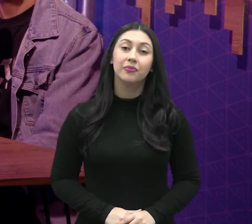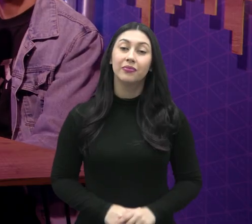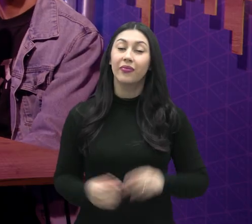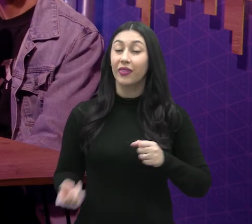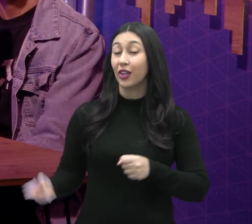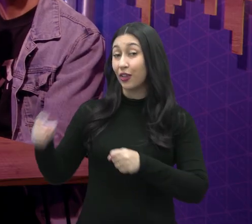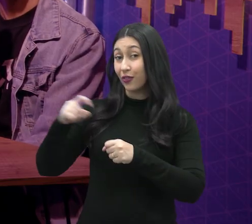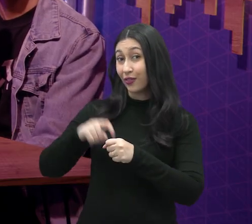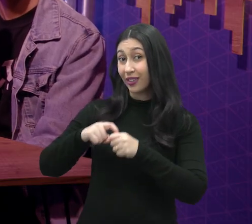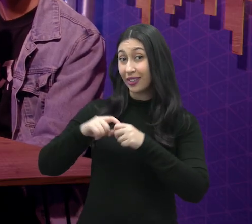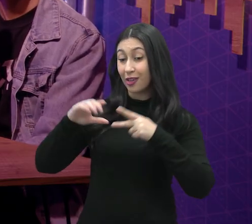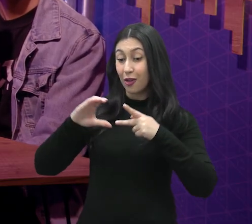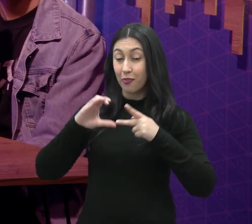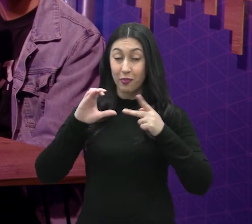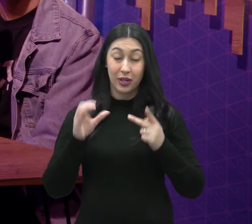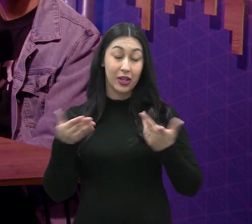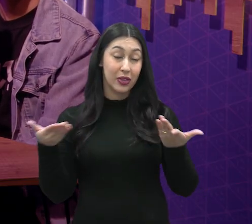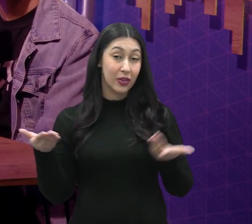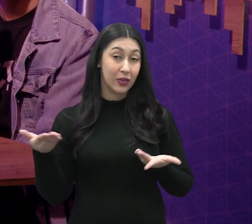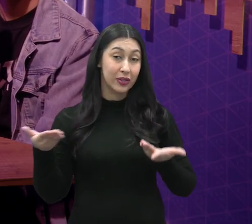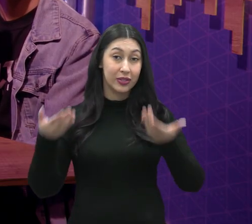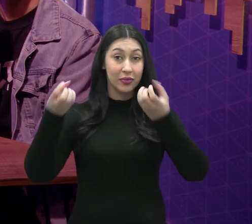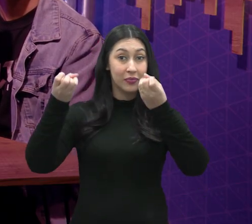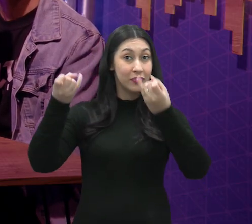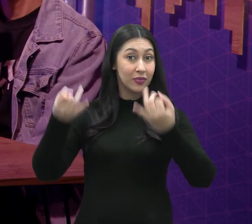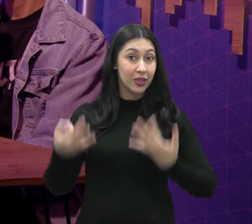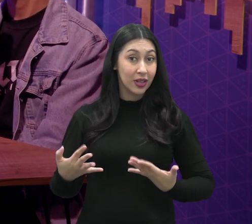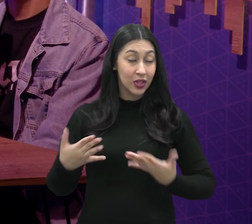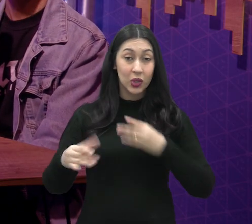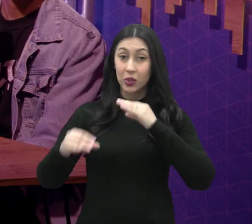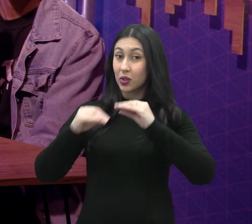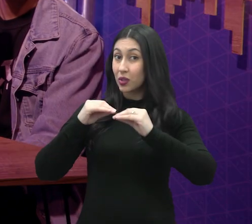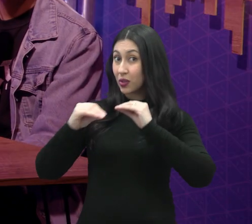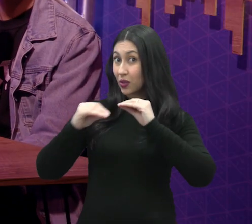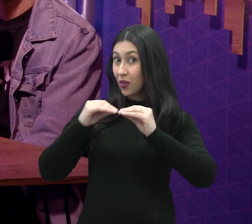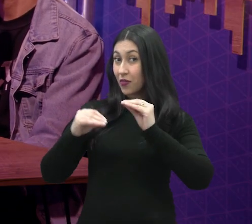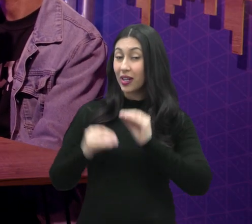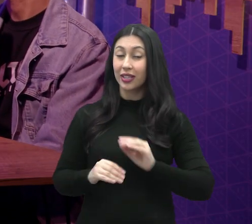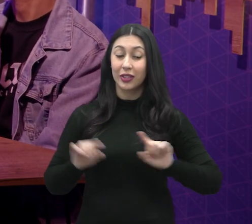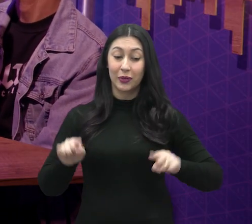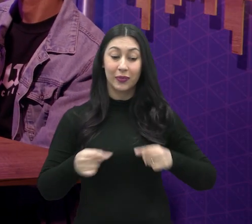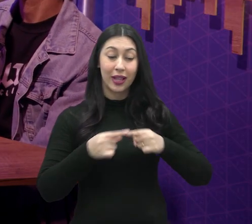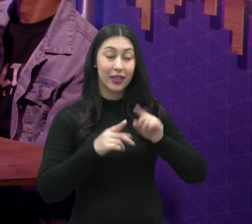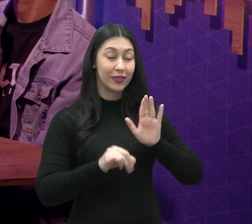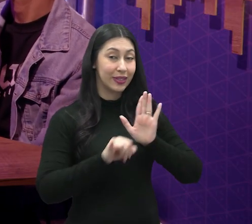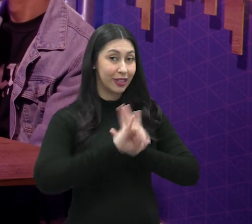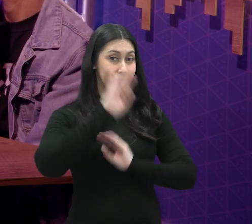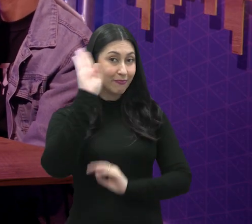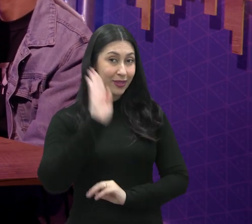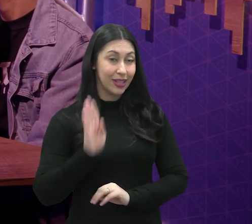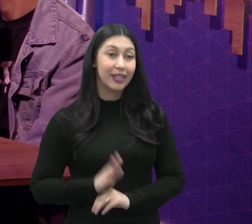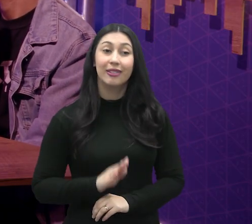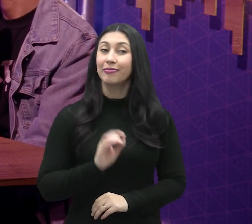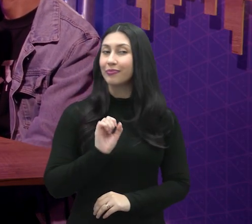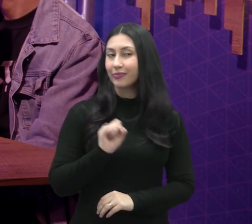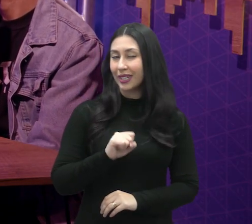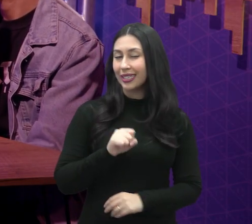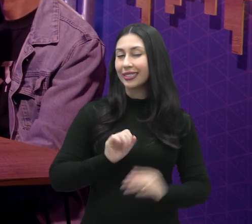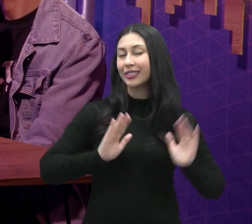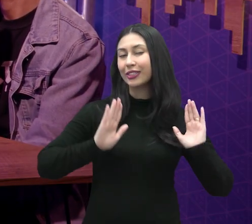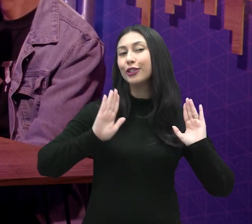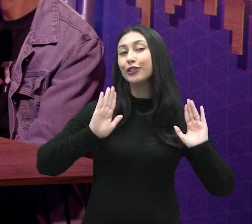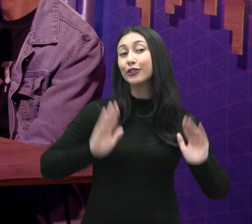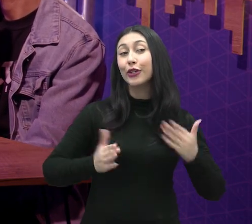De volta com Pode Ser, hoje a gente está falando sobre telenovelas e identidade brasileira. Perfeito. A gente já falou um pouco,